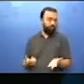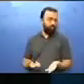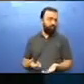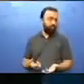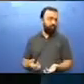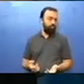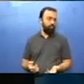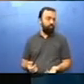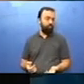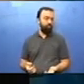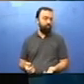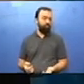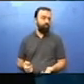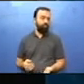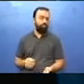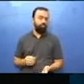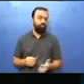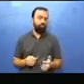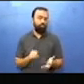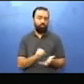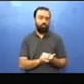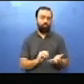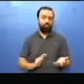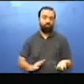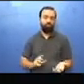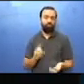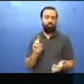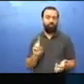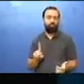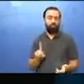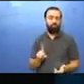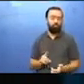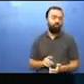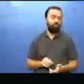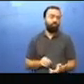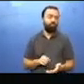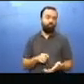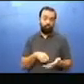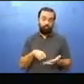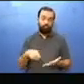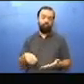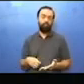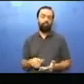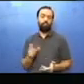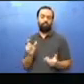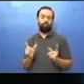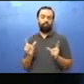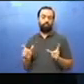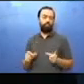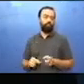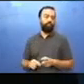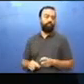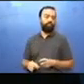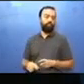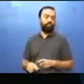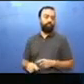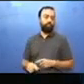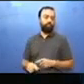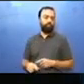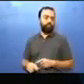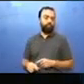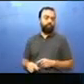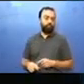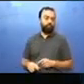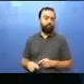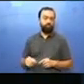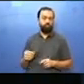Olhem só, vamos lá para a atividade 1. Vocês têm que escrever a palavra utilizando cada quadrinho. Não pode faltar nem sobrar. Se